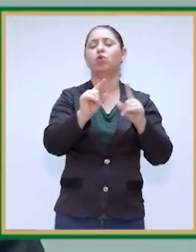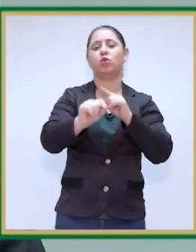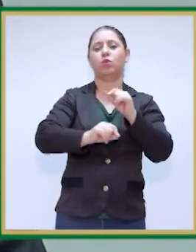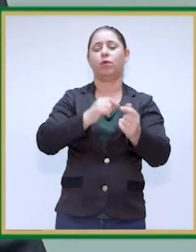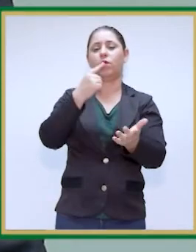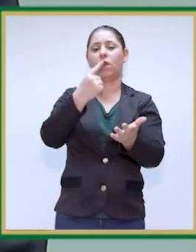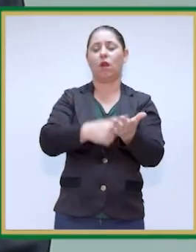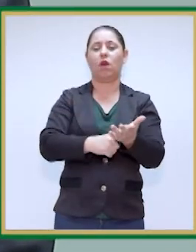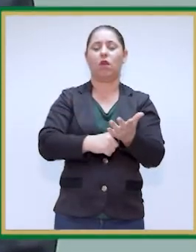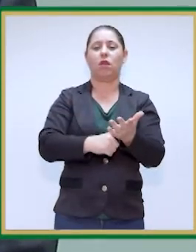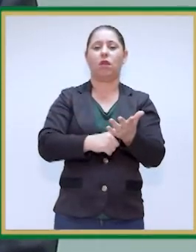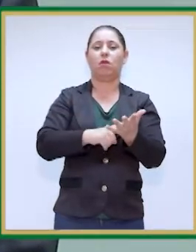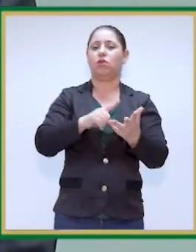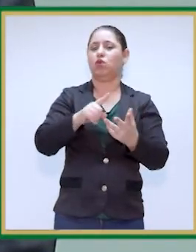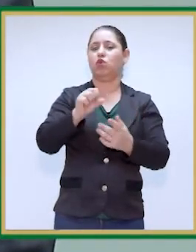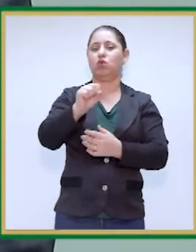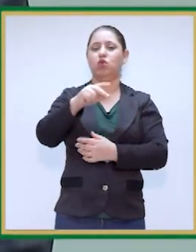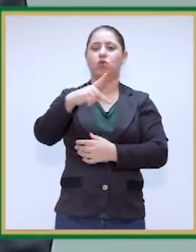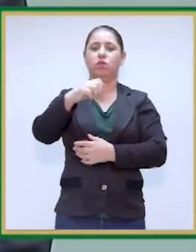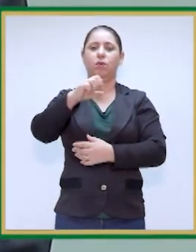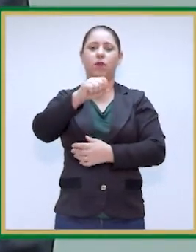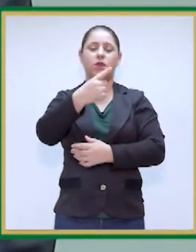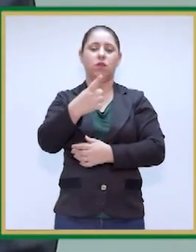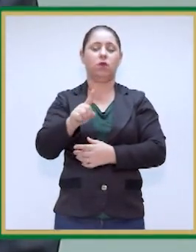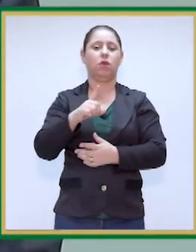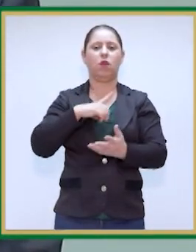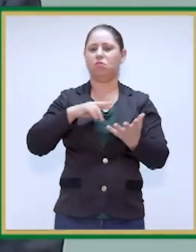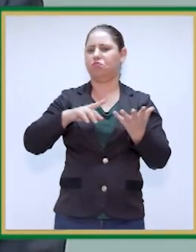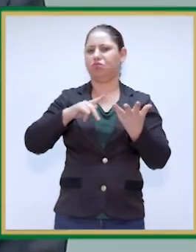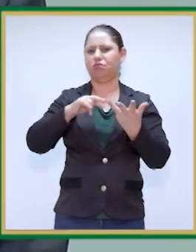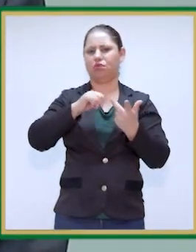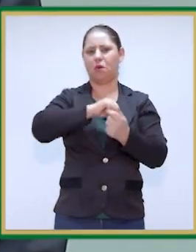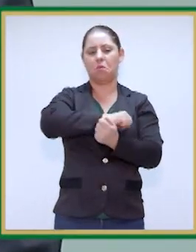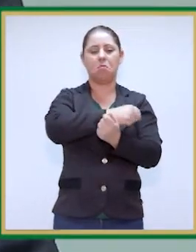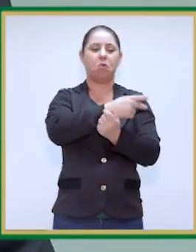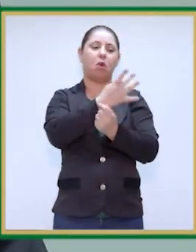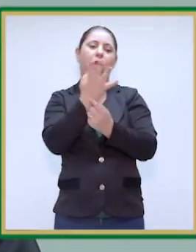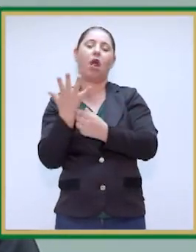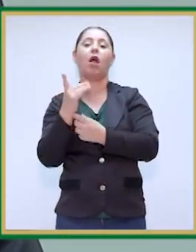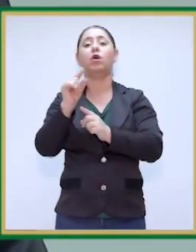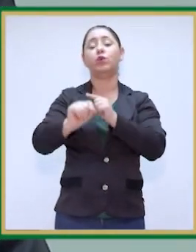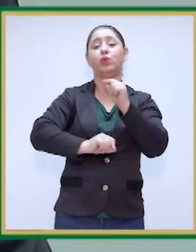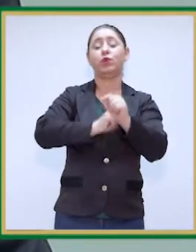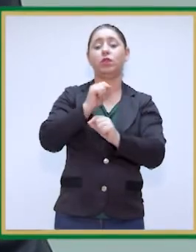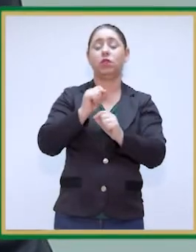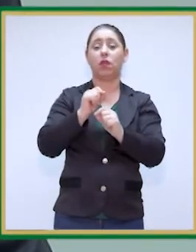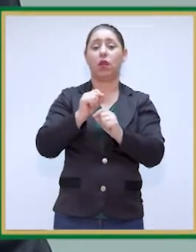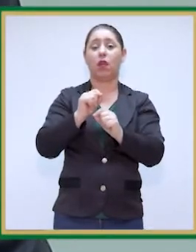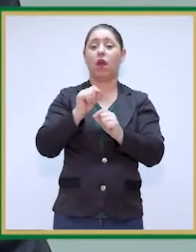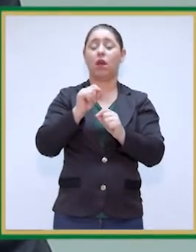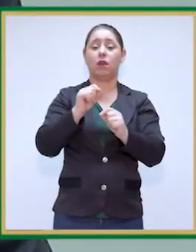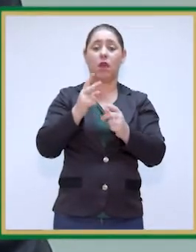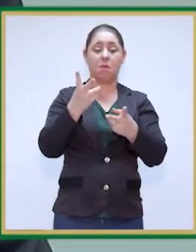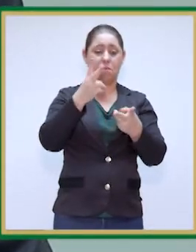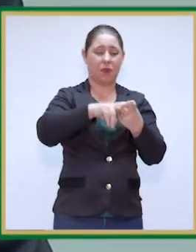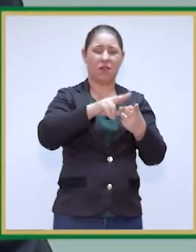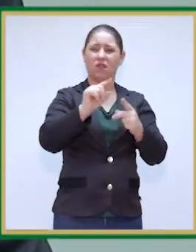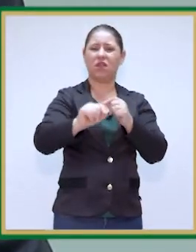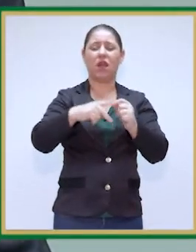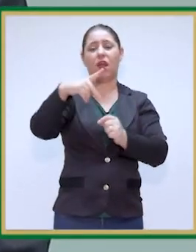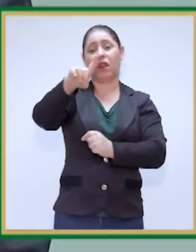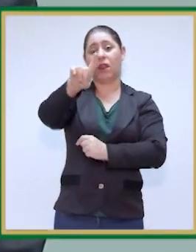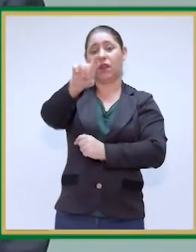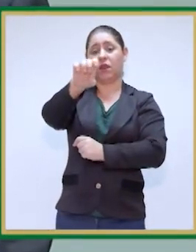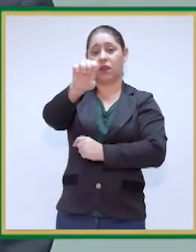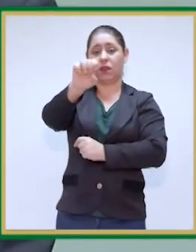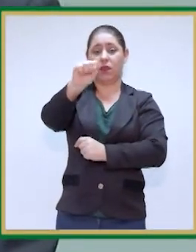de não persecução penal, transação penal, suspensão condicional. O que a gente mais tem é um leque de medidas